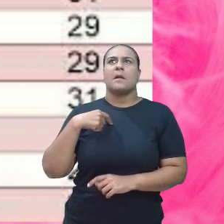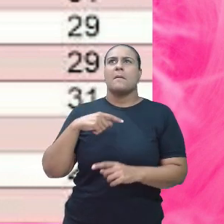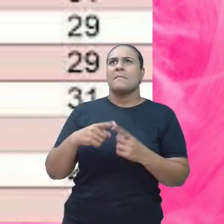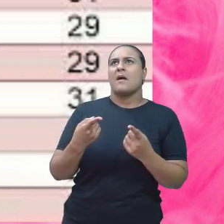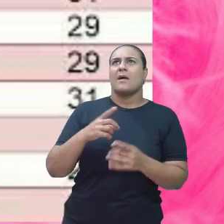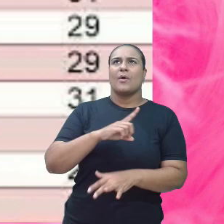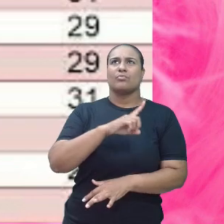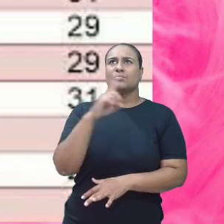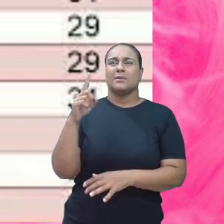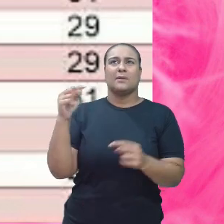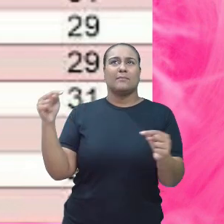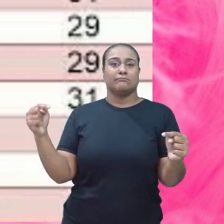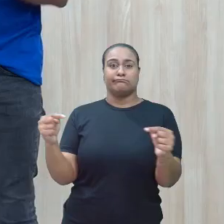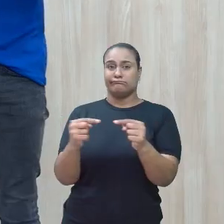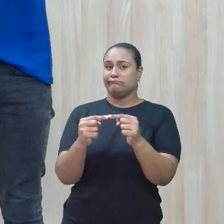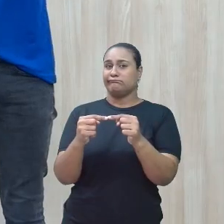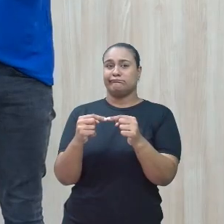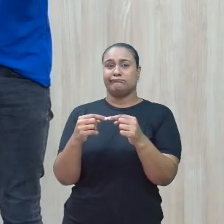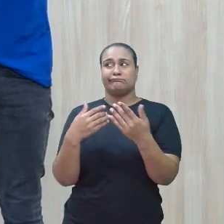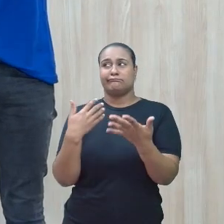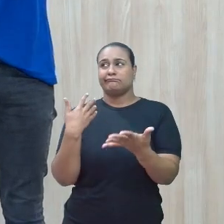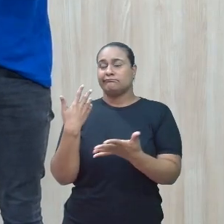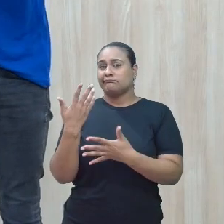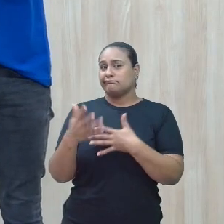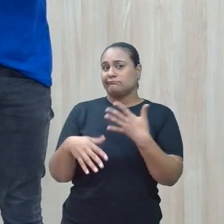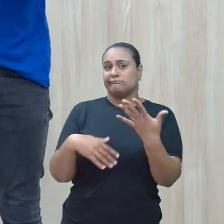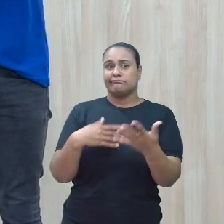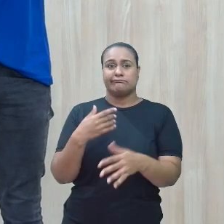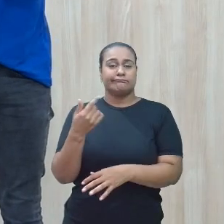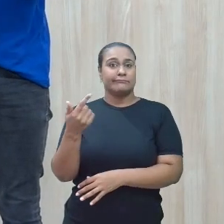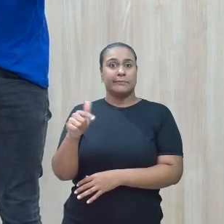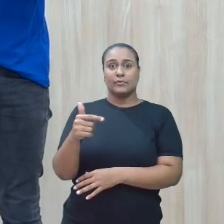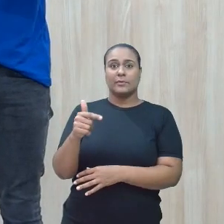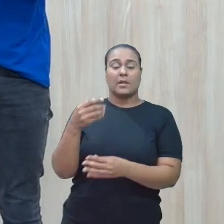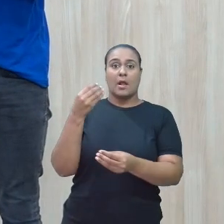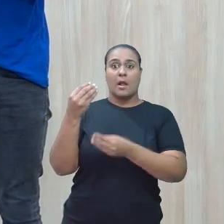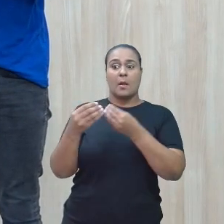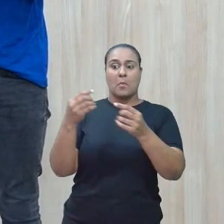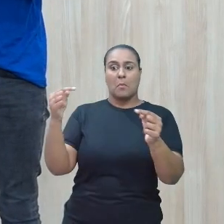não batiam ainda. Ficavam ainda a questão da colheita